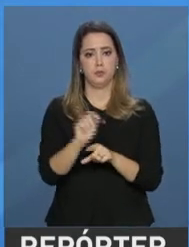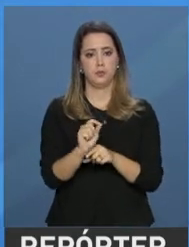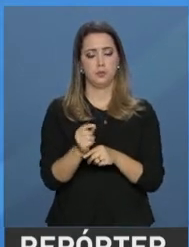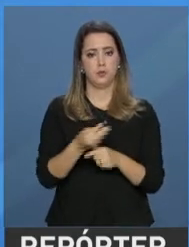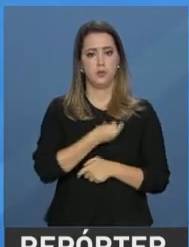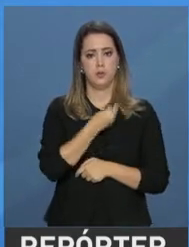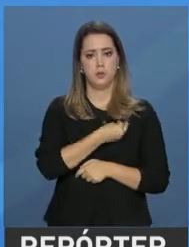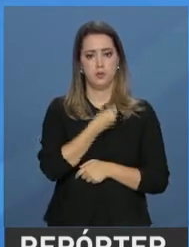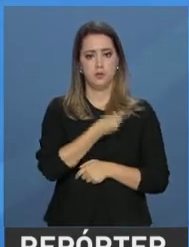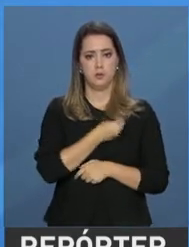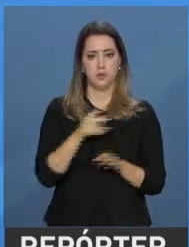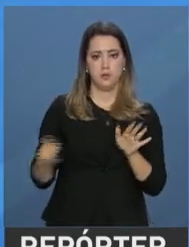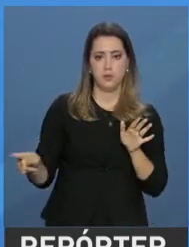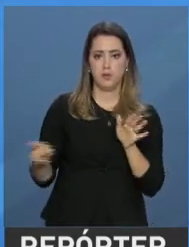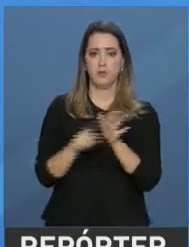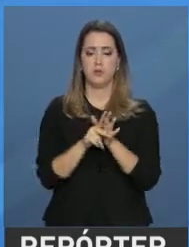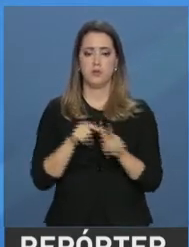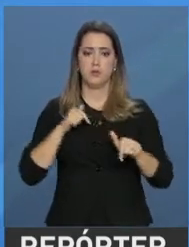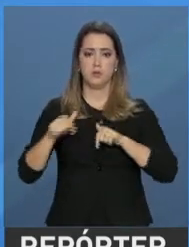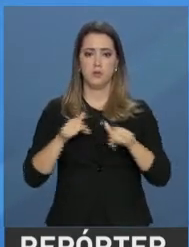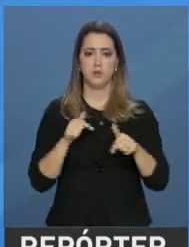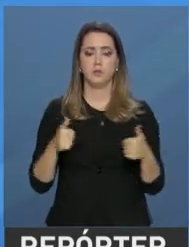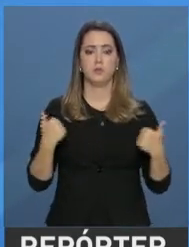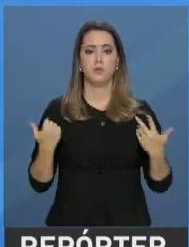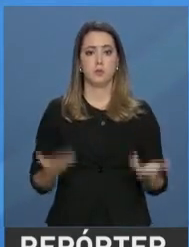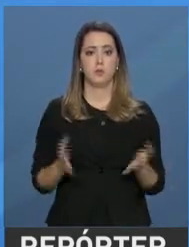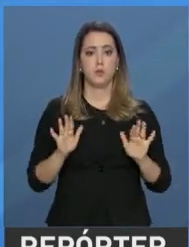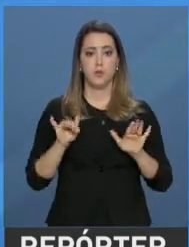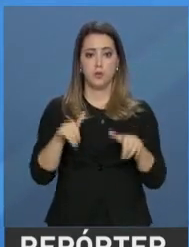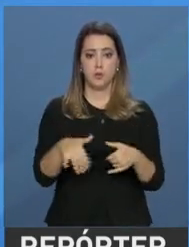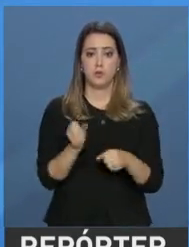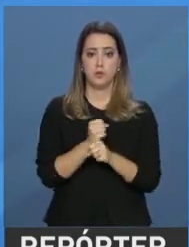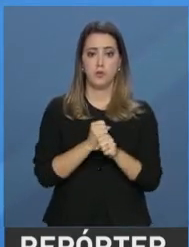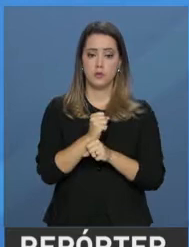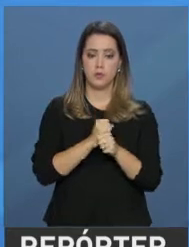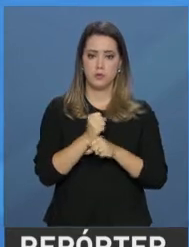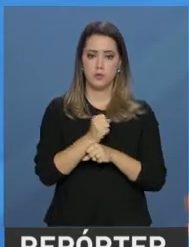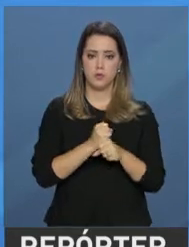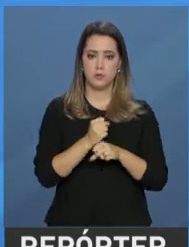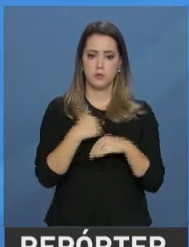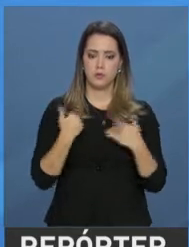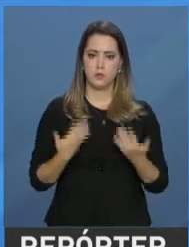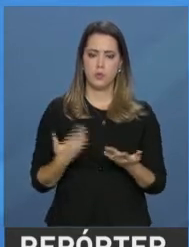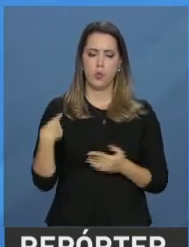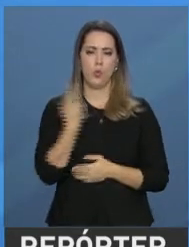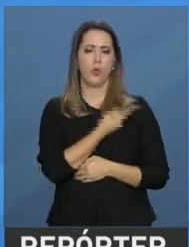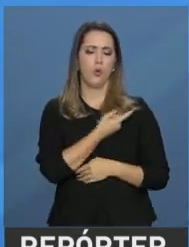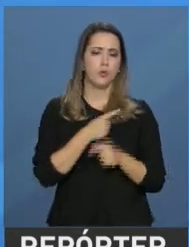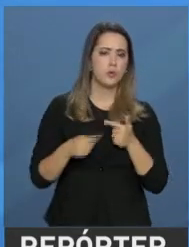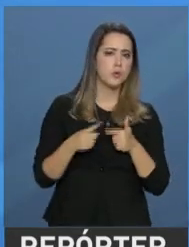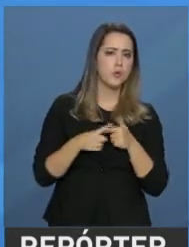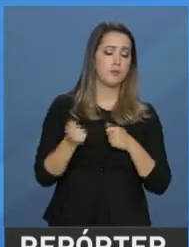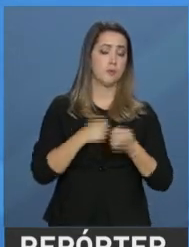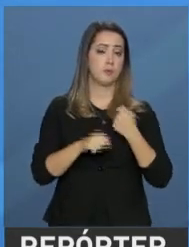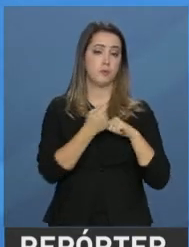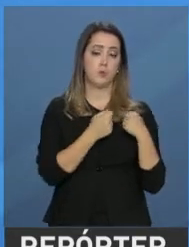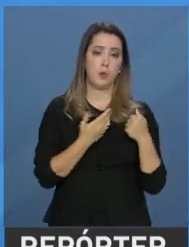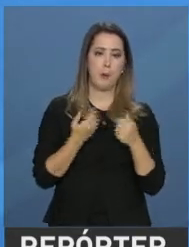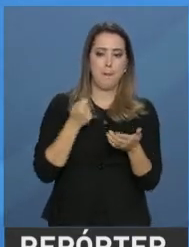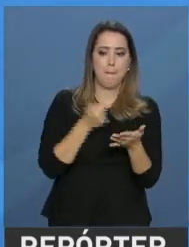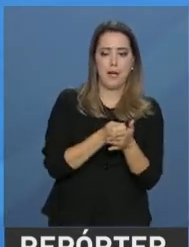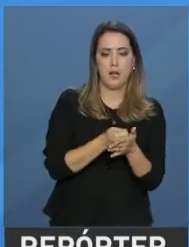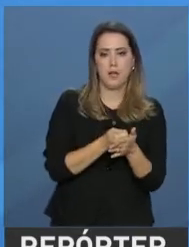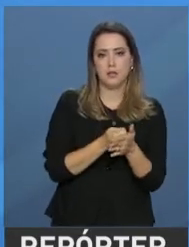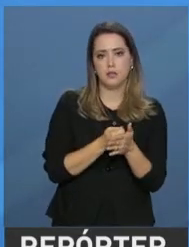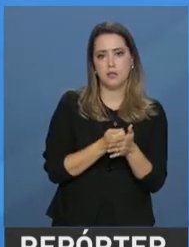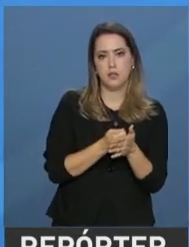do seu próprio trabalho e no final do ano com toda a crise que nós passamos entre pagar